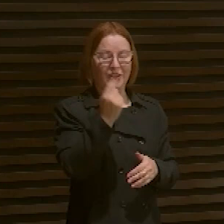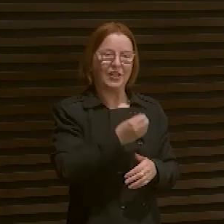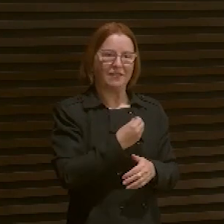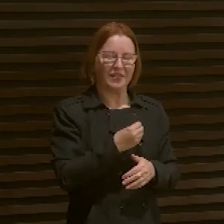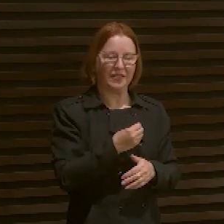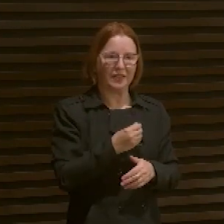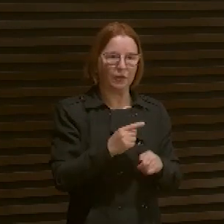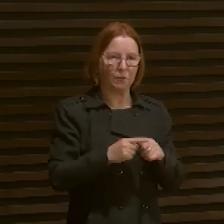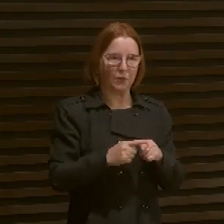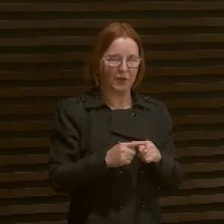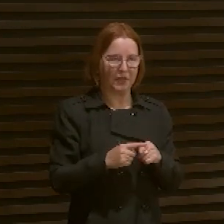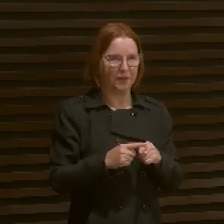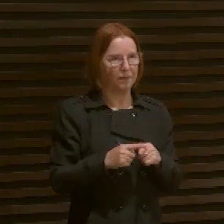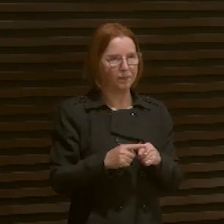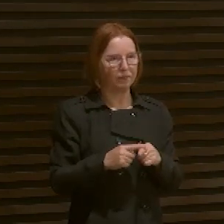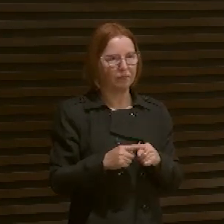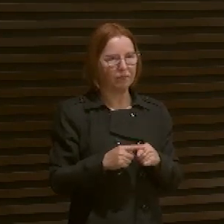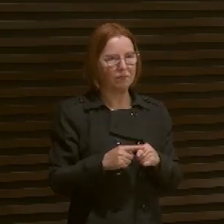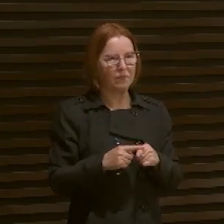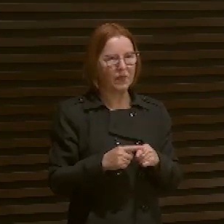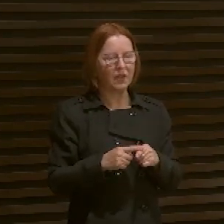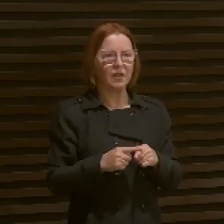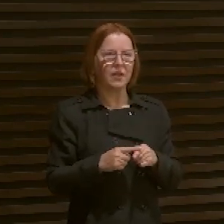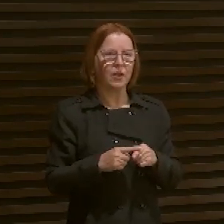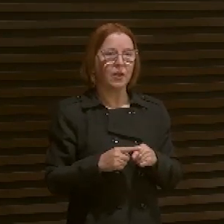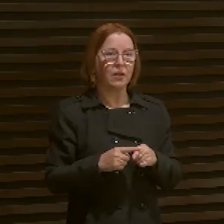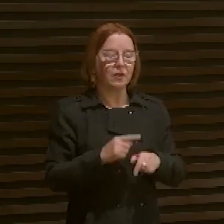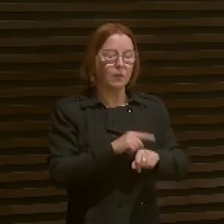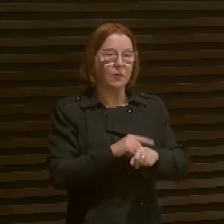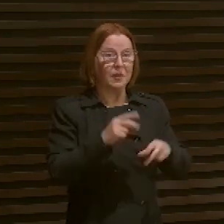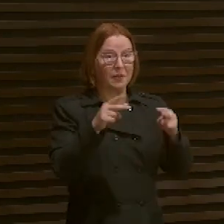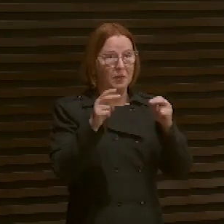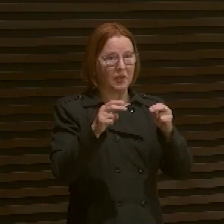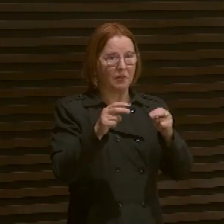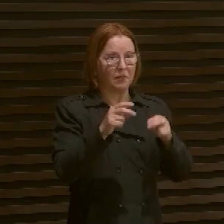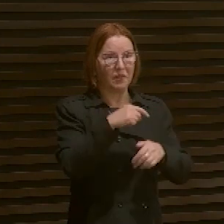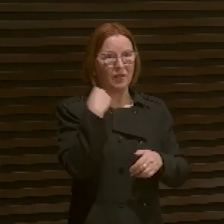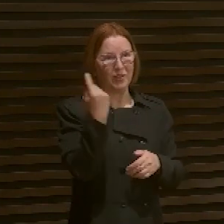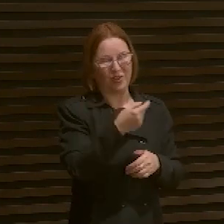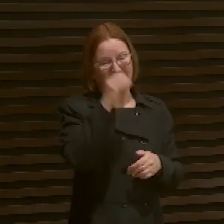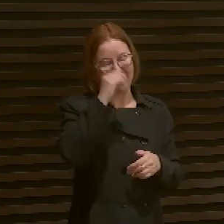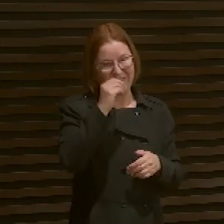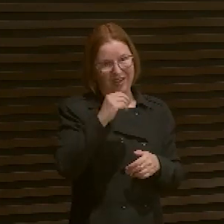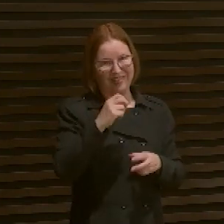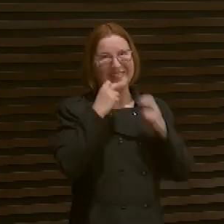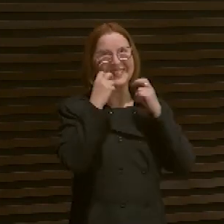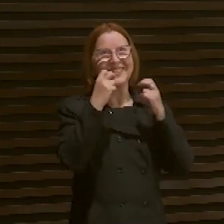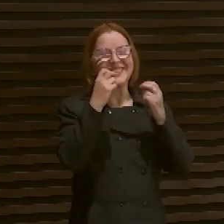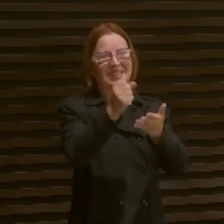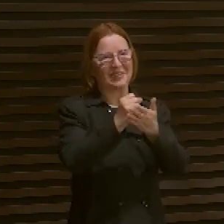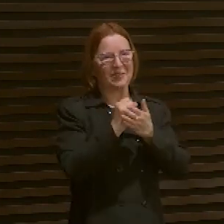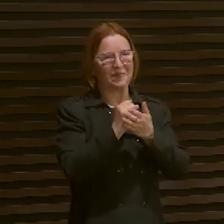mesmos, a gente grita por socorro. Olha a oração do Pedro aqui. Começando a